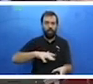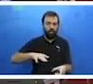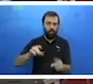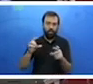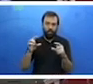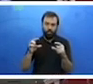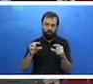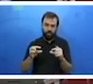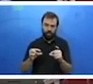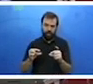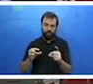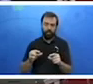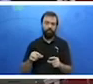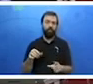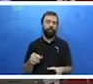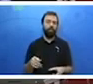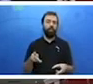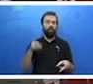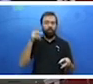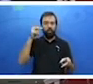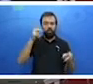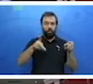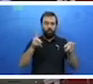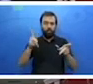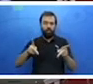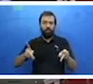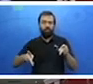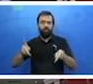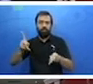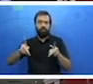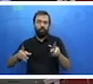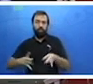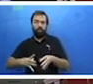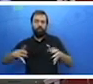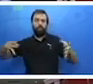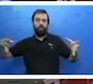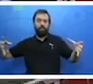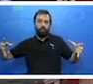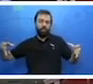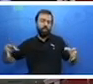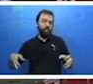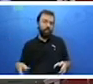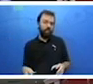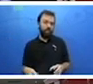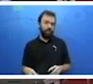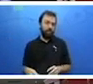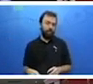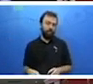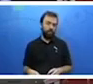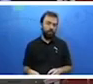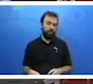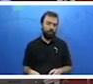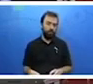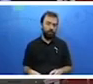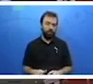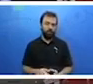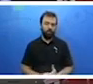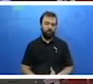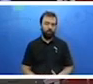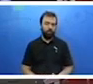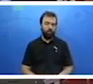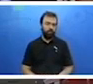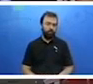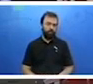sudeste, muitas. O que será que tem no sudeste que no norte não tem? Será que o estado de São